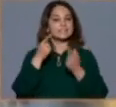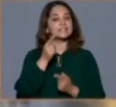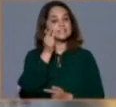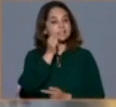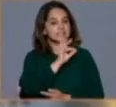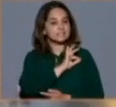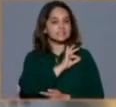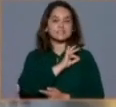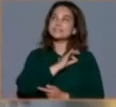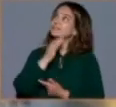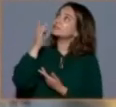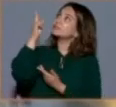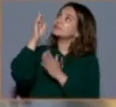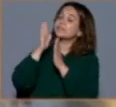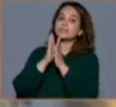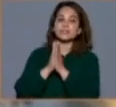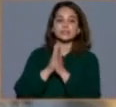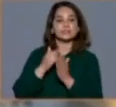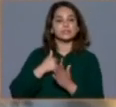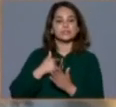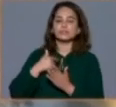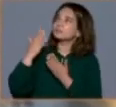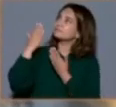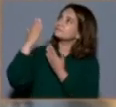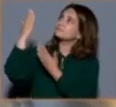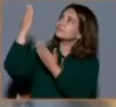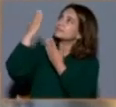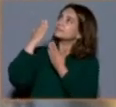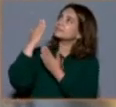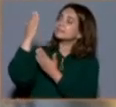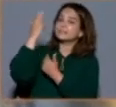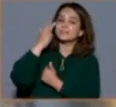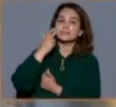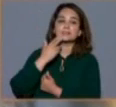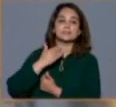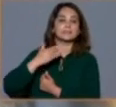Senhor meu Deus, eu vos louvarei